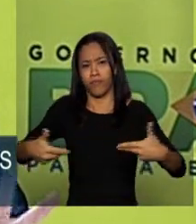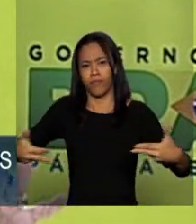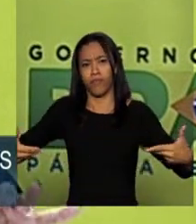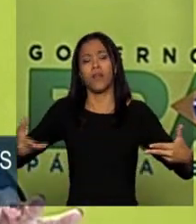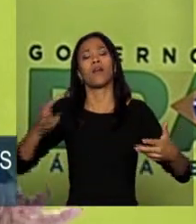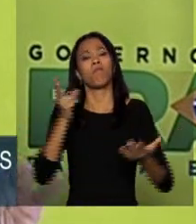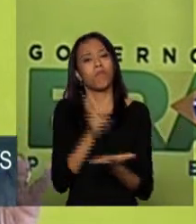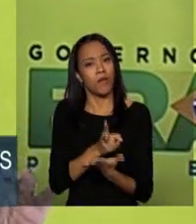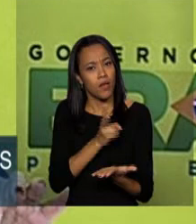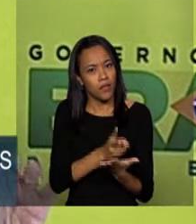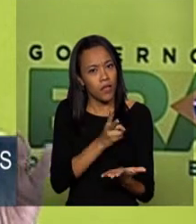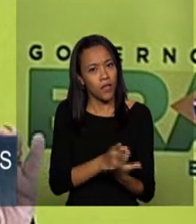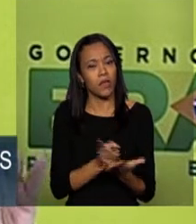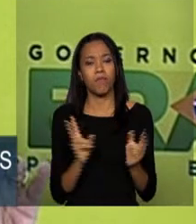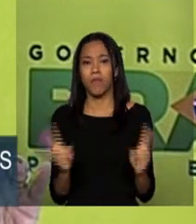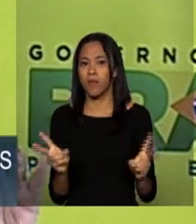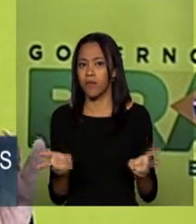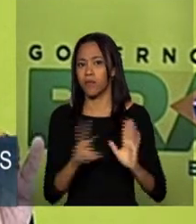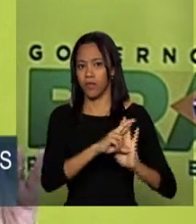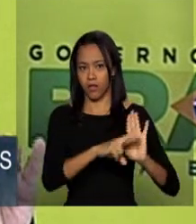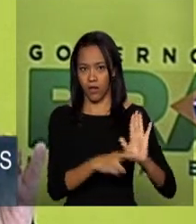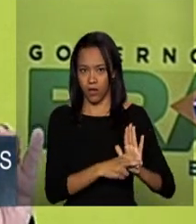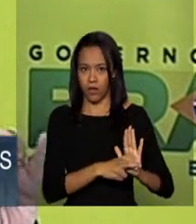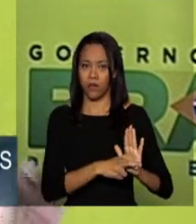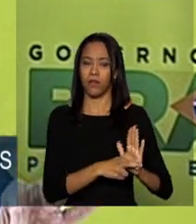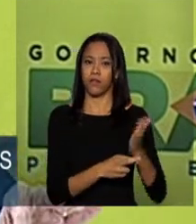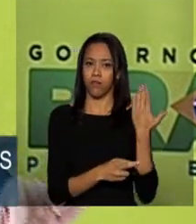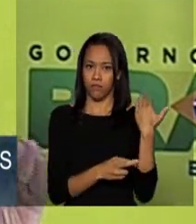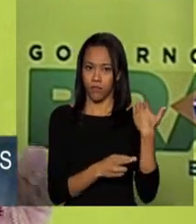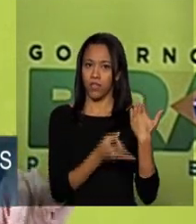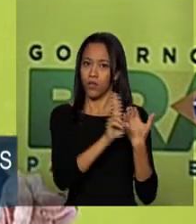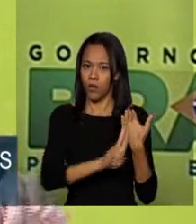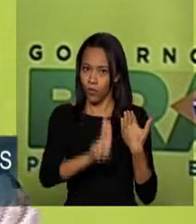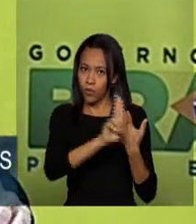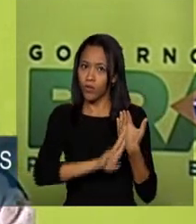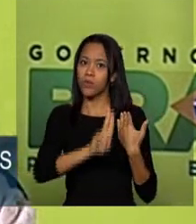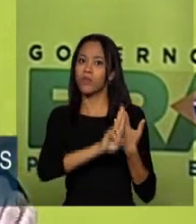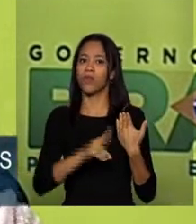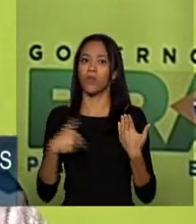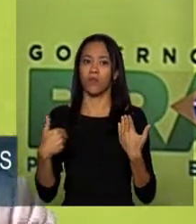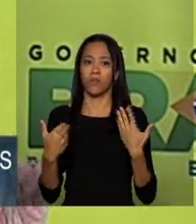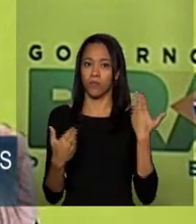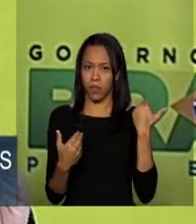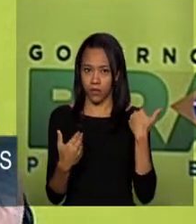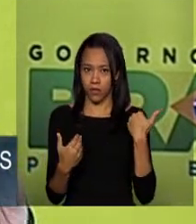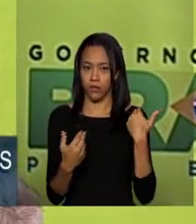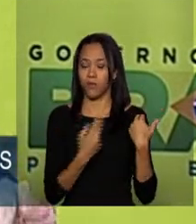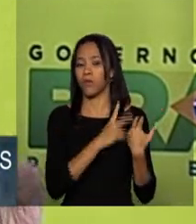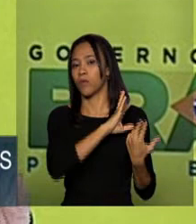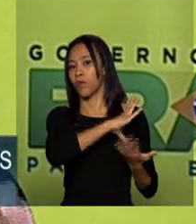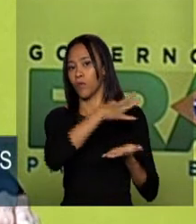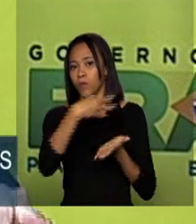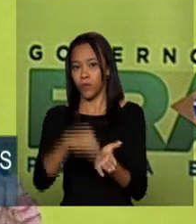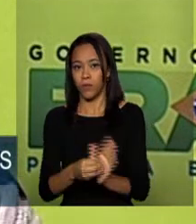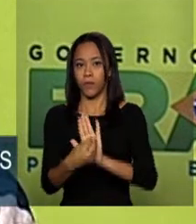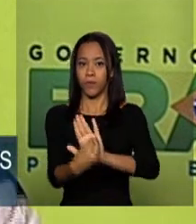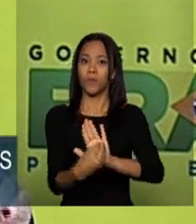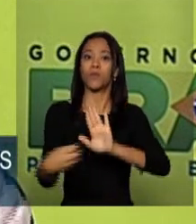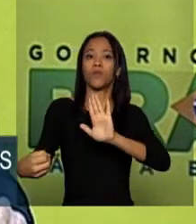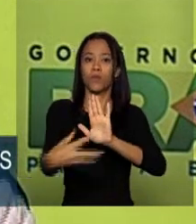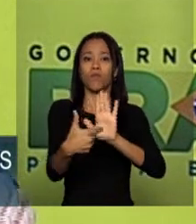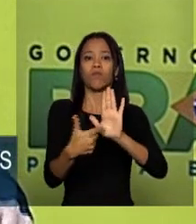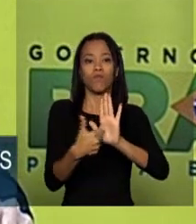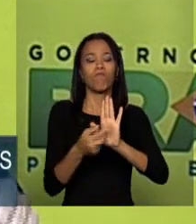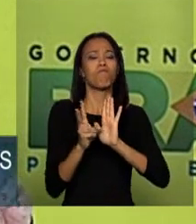mesmos critérios rígidos, né, que a gente utilizou para o edital passado. É necessário que